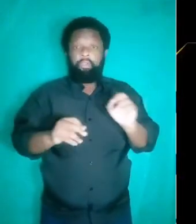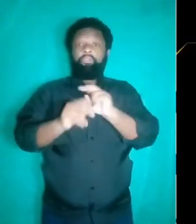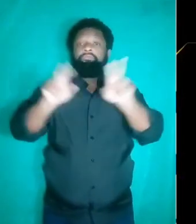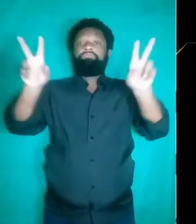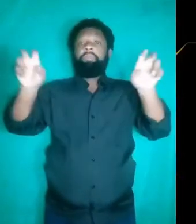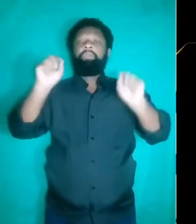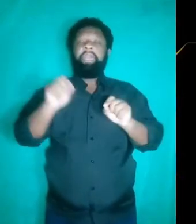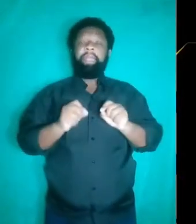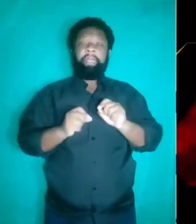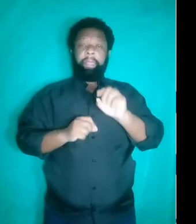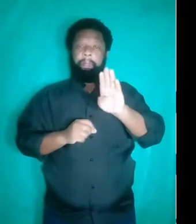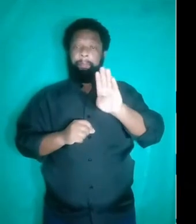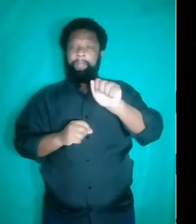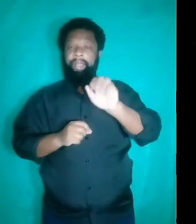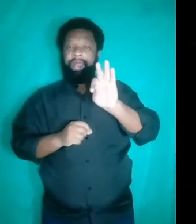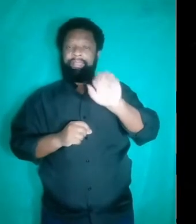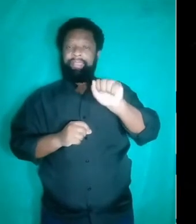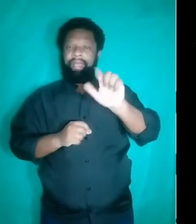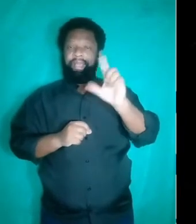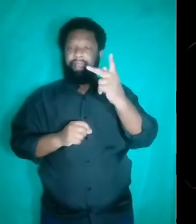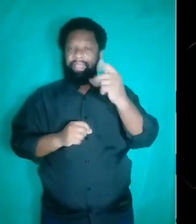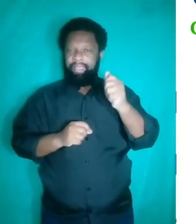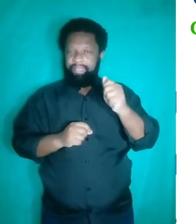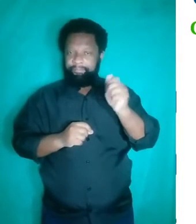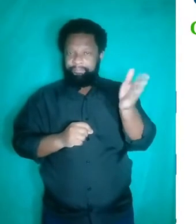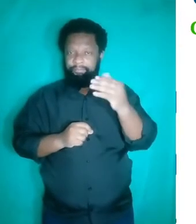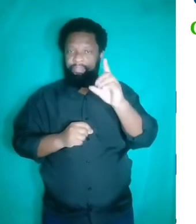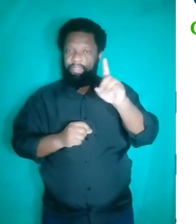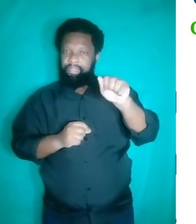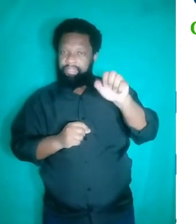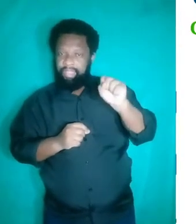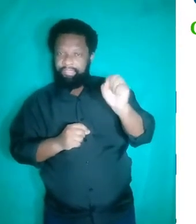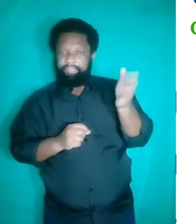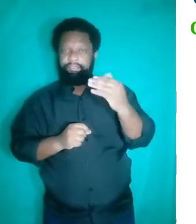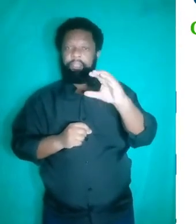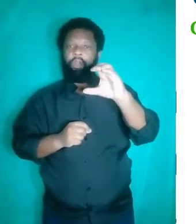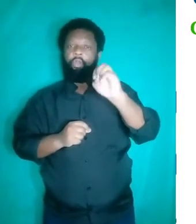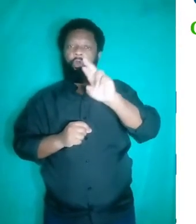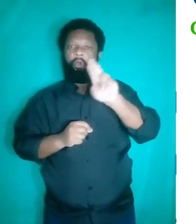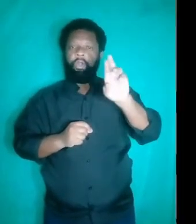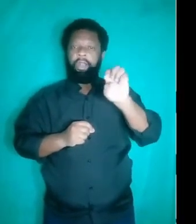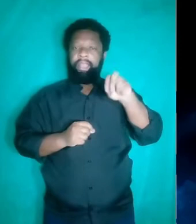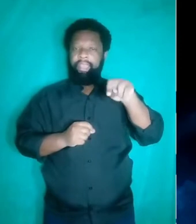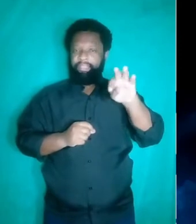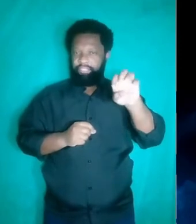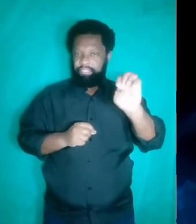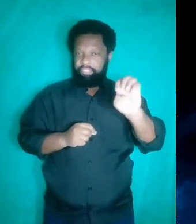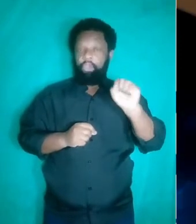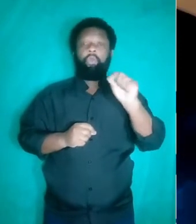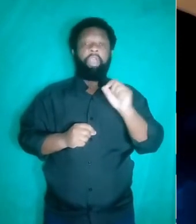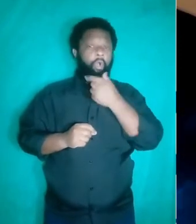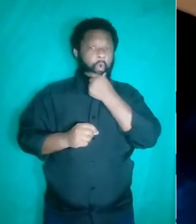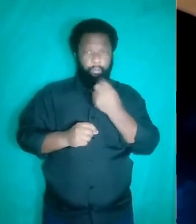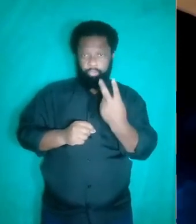eu tô louca pra assistir, que fala exatamente sobre Nikola Tesla e Thomas Edison. Quando você fala Thomas Edison, ele